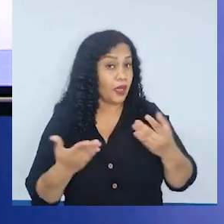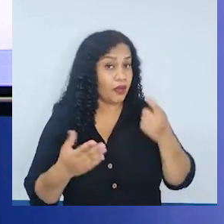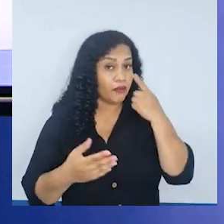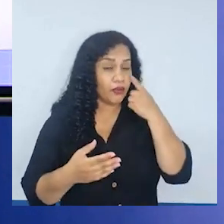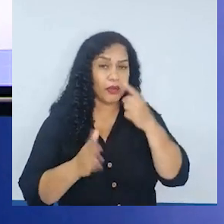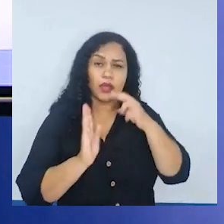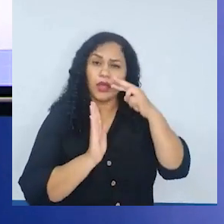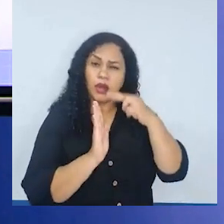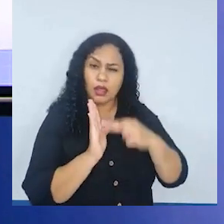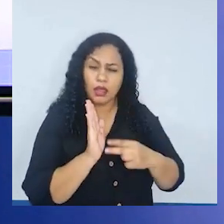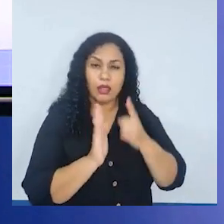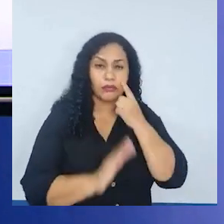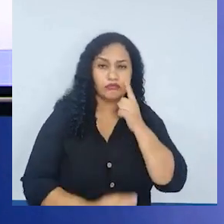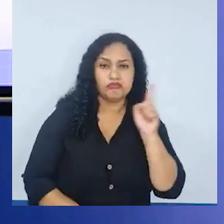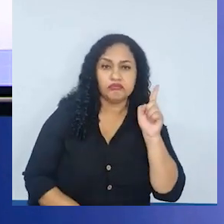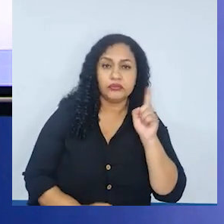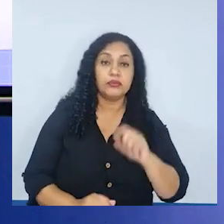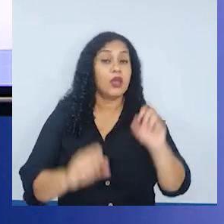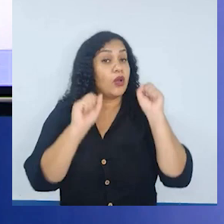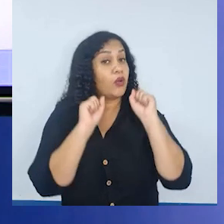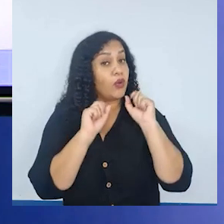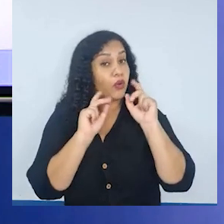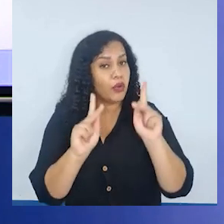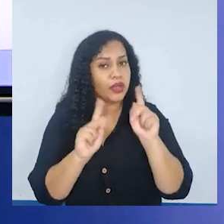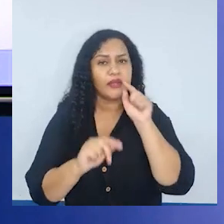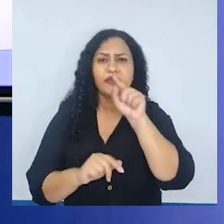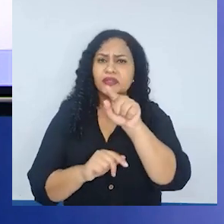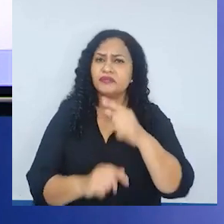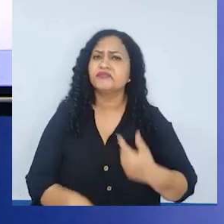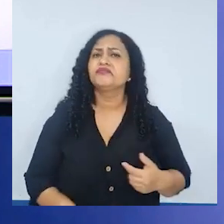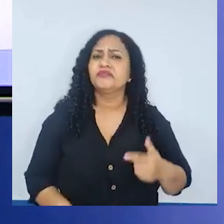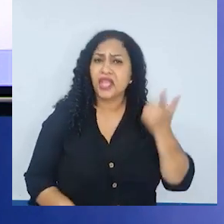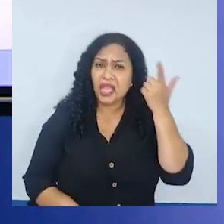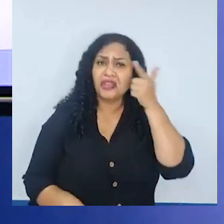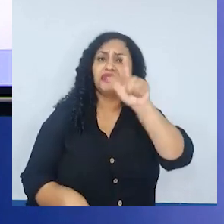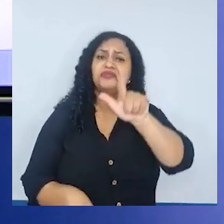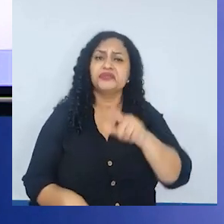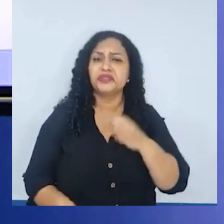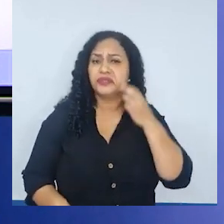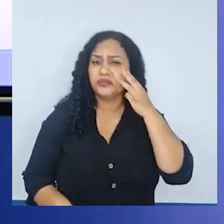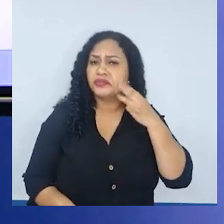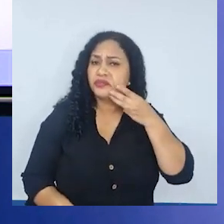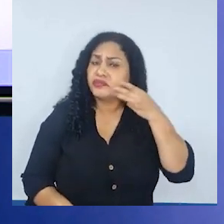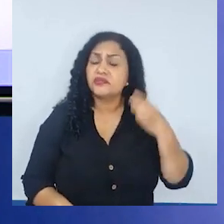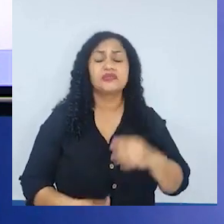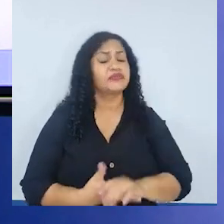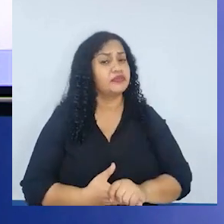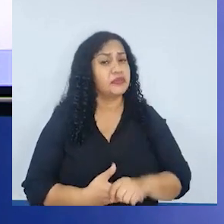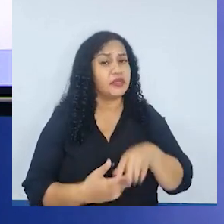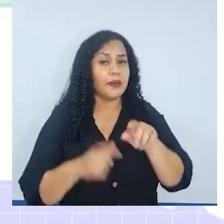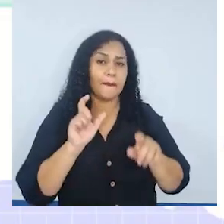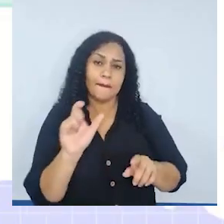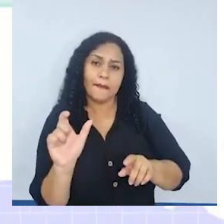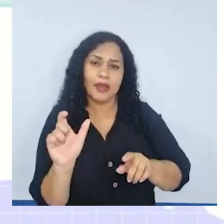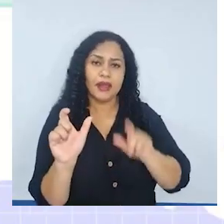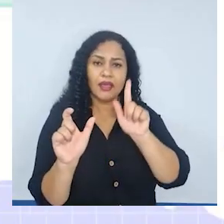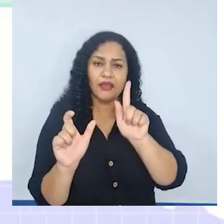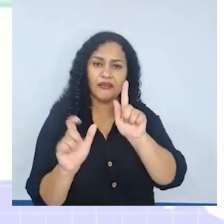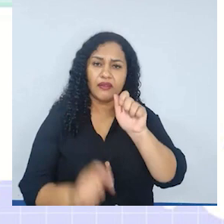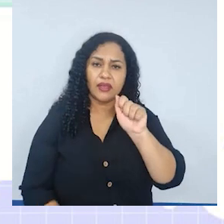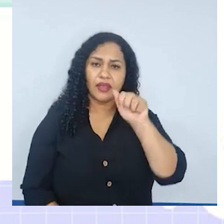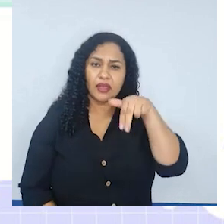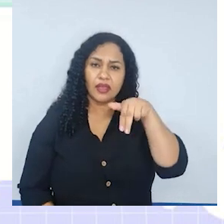Vamos ler essa tirinha, olha só. Ok, você ganhou o cascão. Ganhou está em que modo?